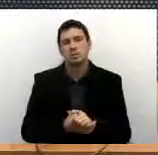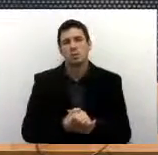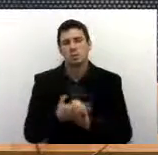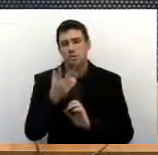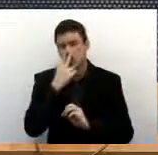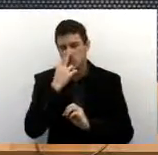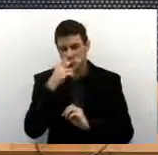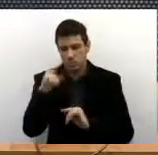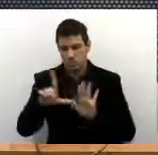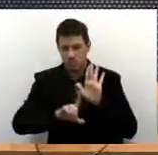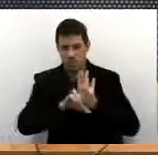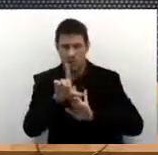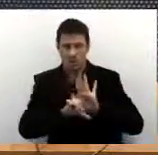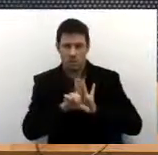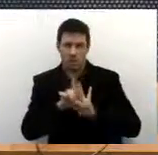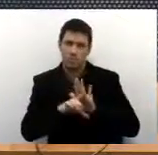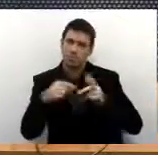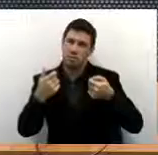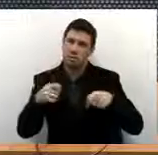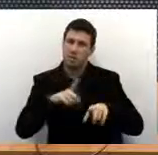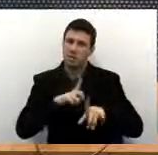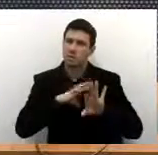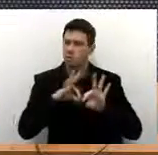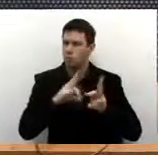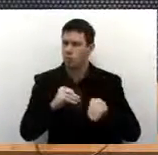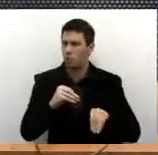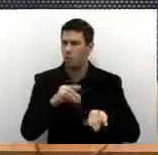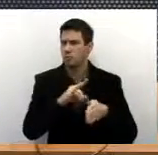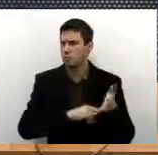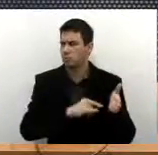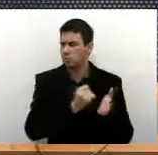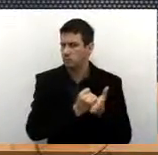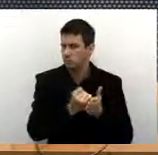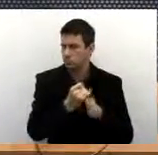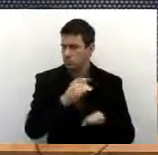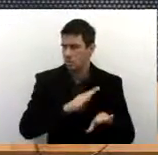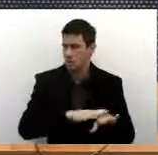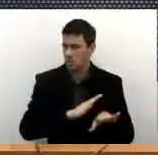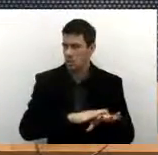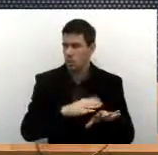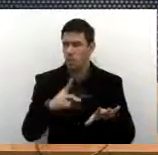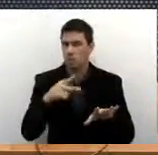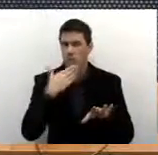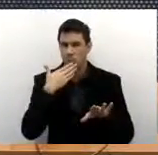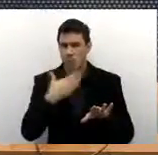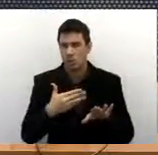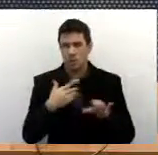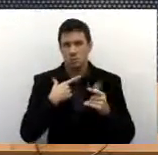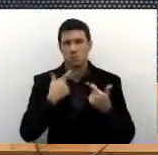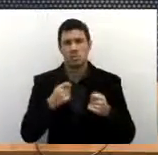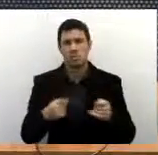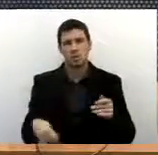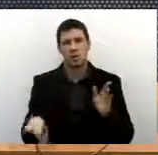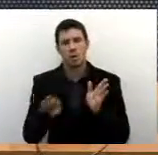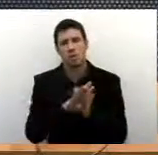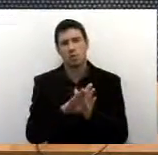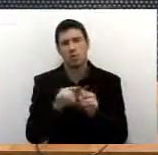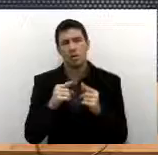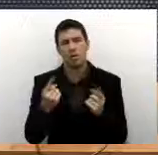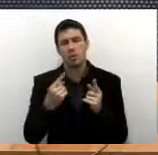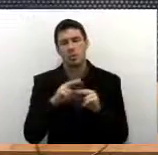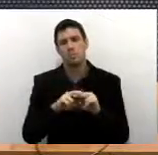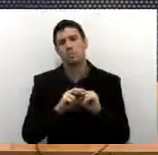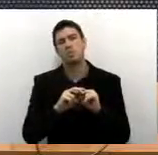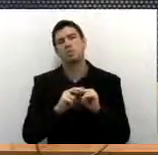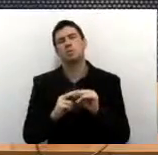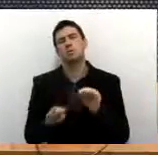o legislativo ele tem que ter toda a documentação em mãos a partir do pedido, de qualquer forma tem que chegar, e por que não